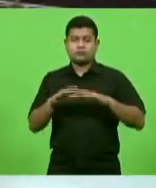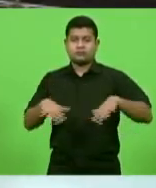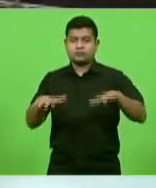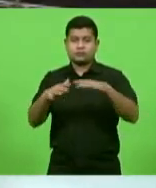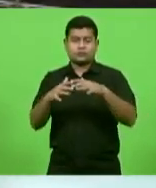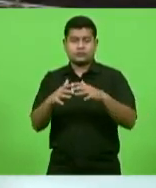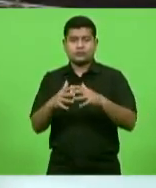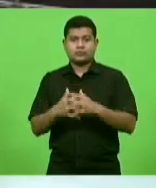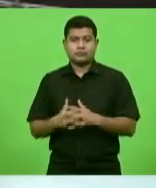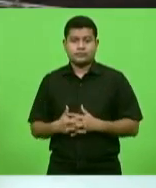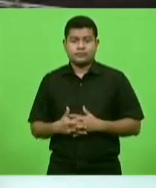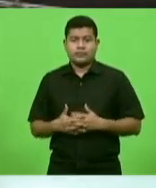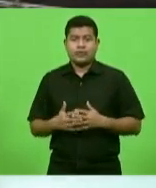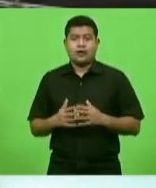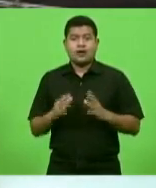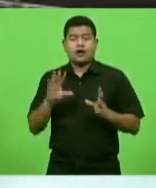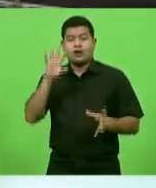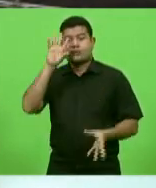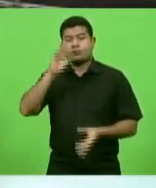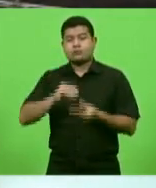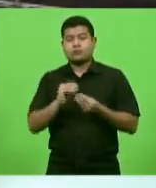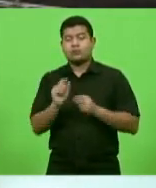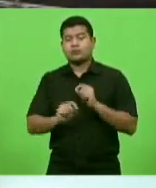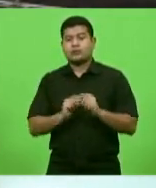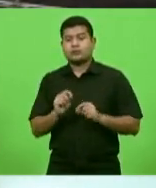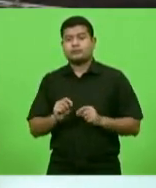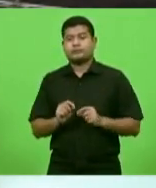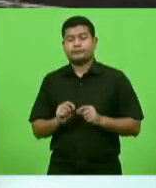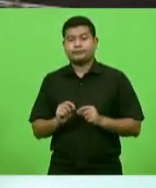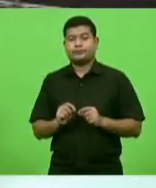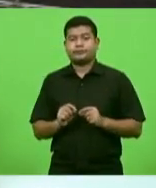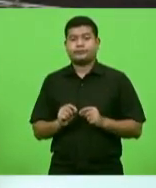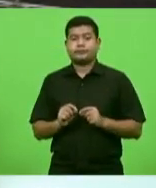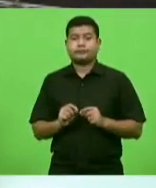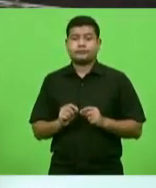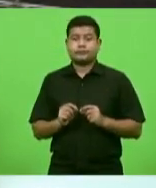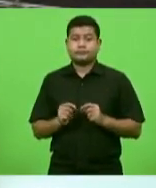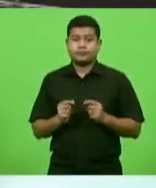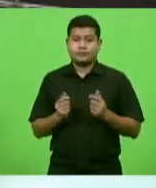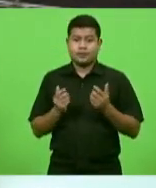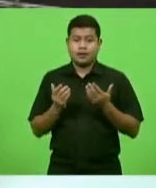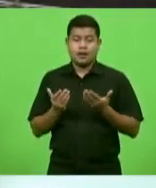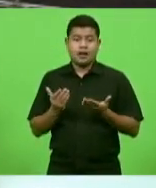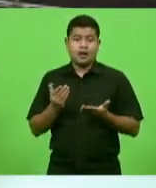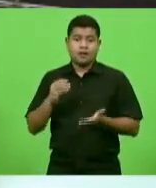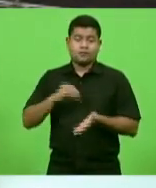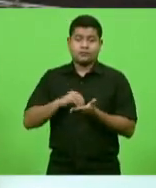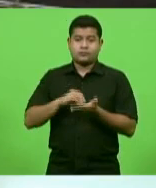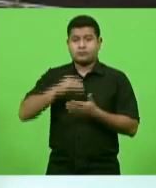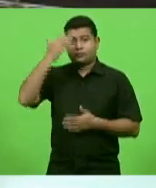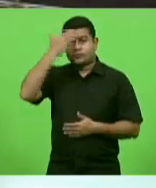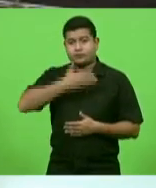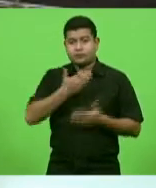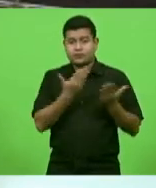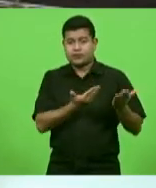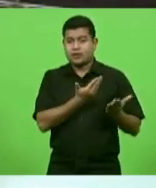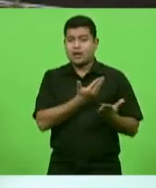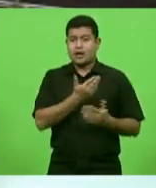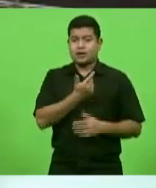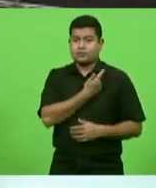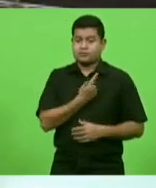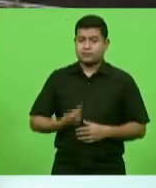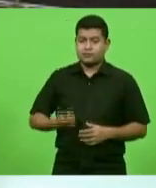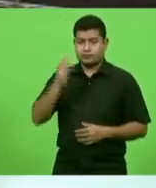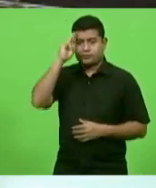e concluiu-se e é importante que não restou comprovado pelo Governador determinou o pagamento